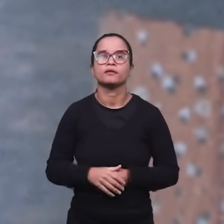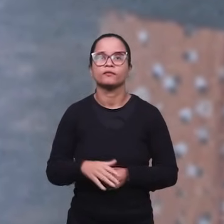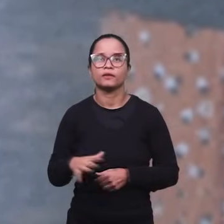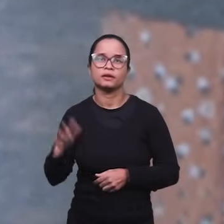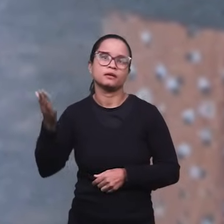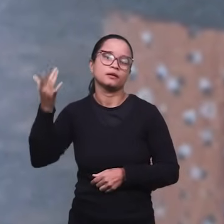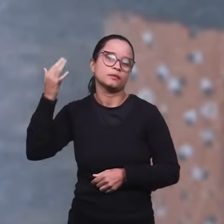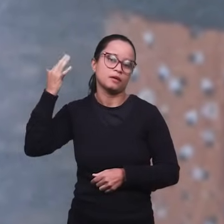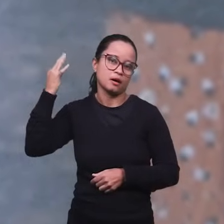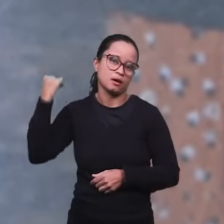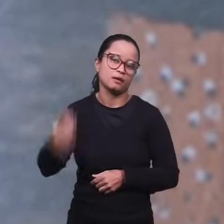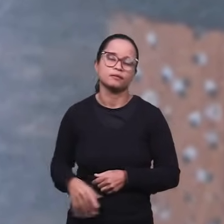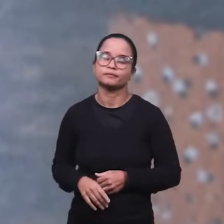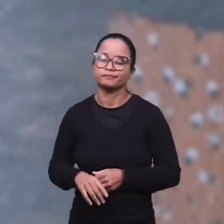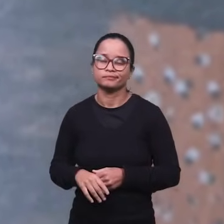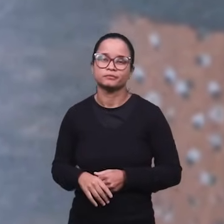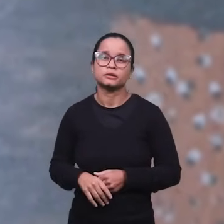para lá,